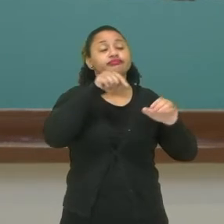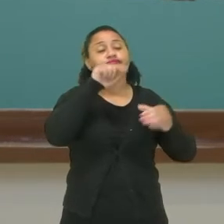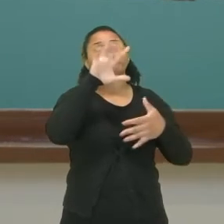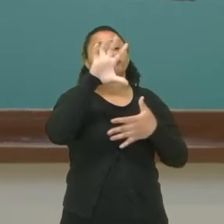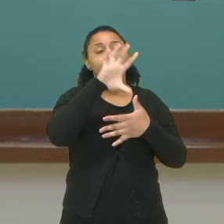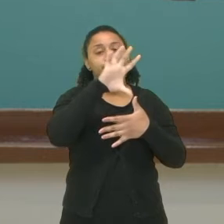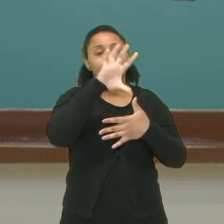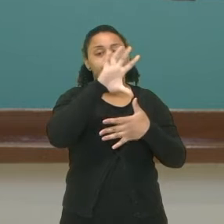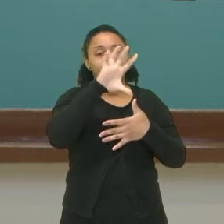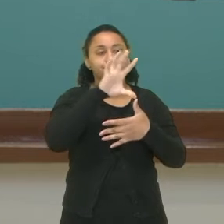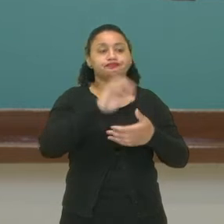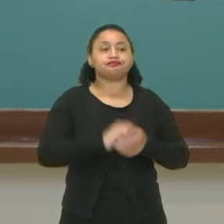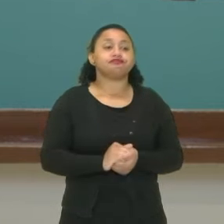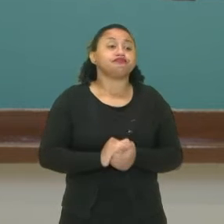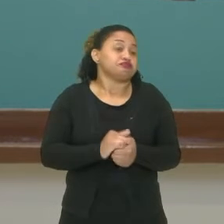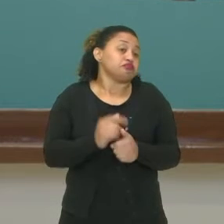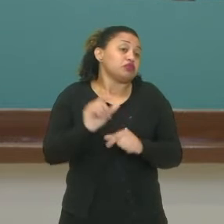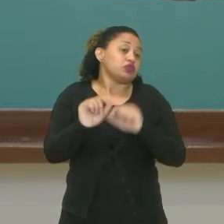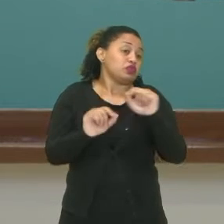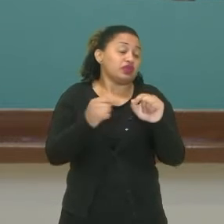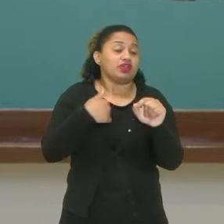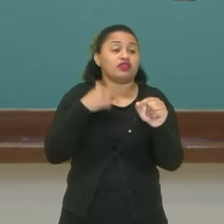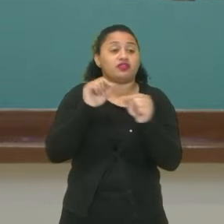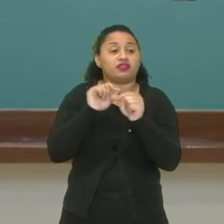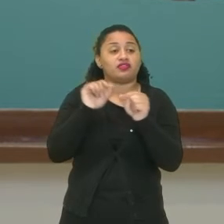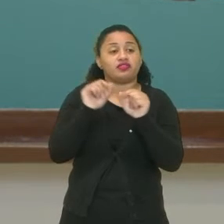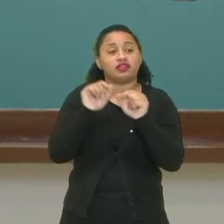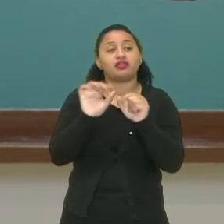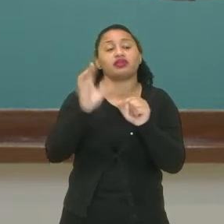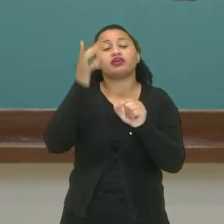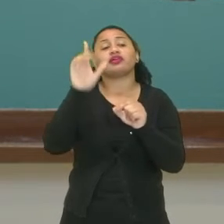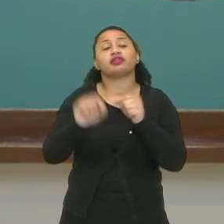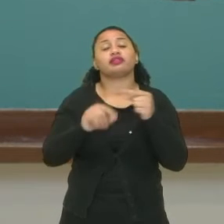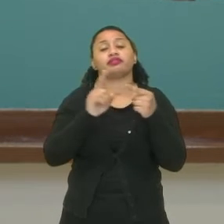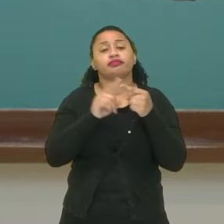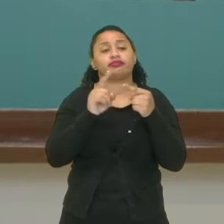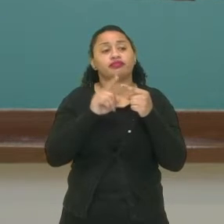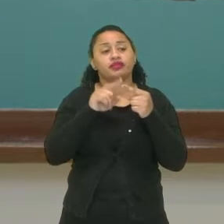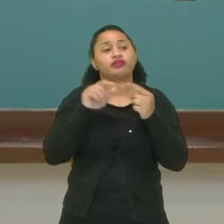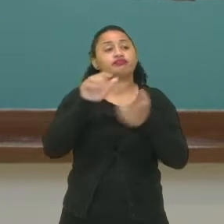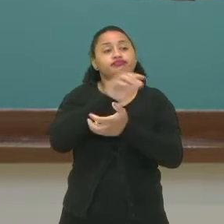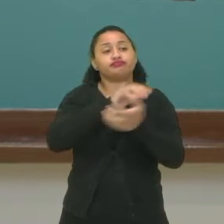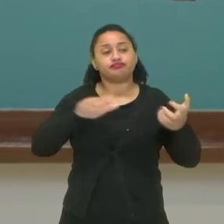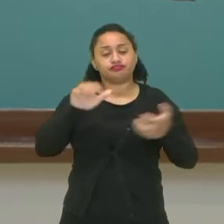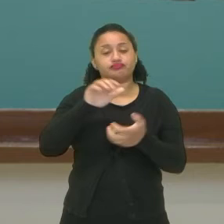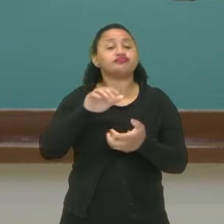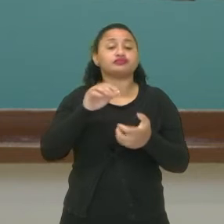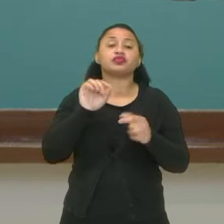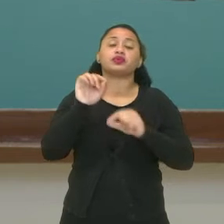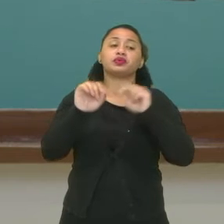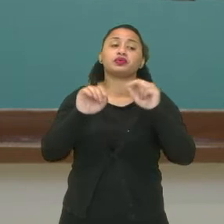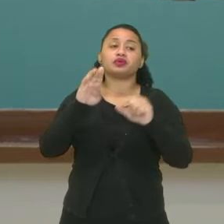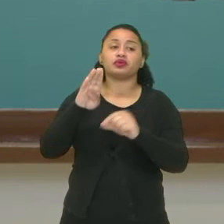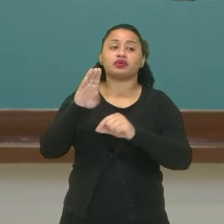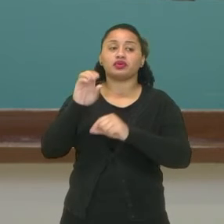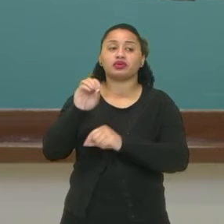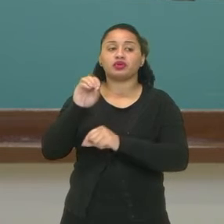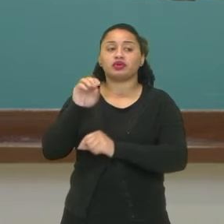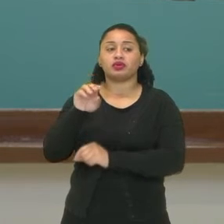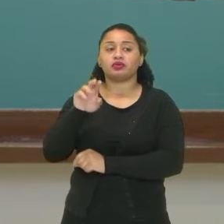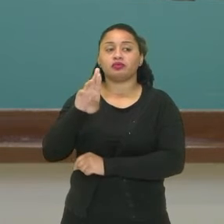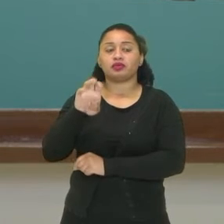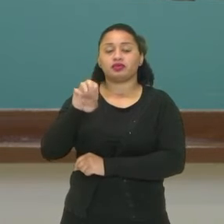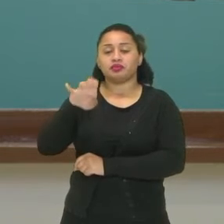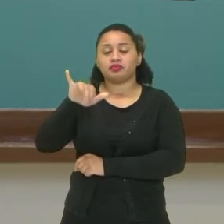entre os principais motivos desses processos de independência, a gente pode citar, né, as reformas borbônicas, né, do rei